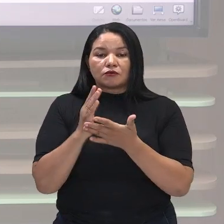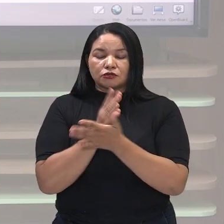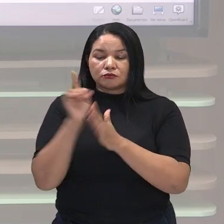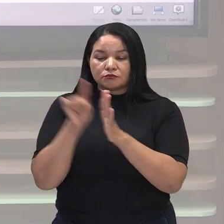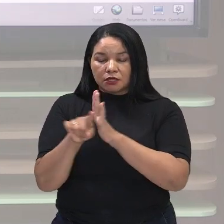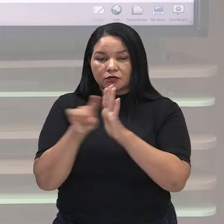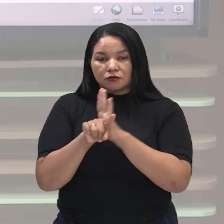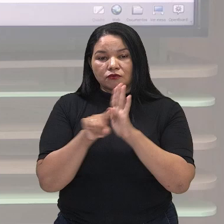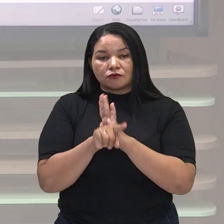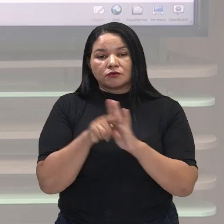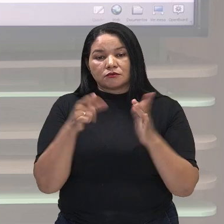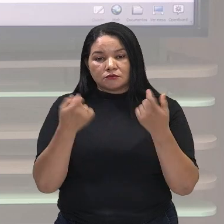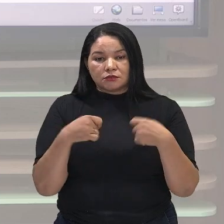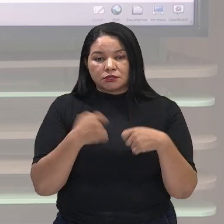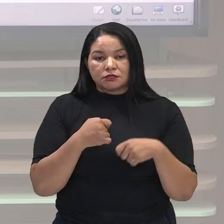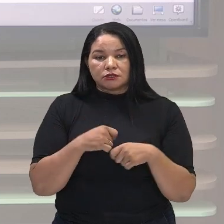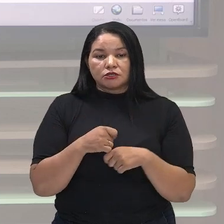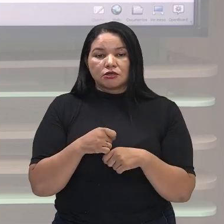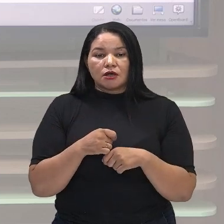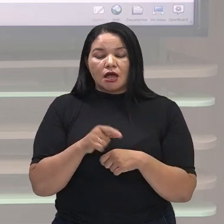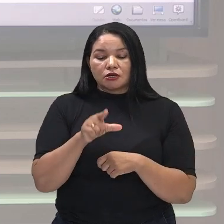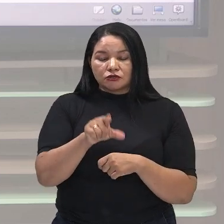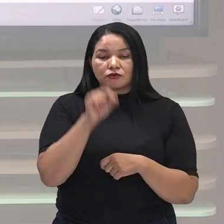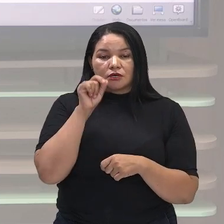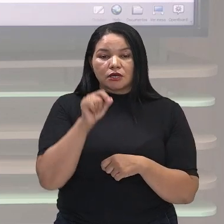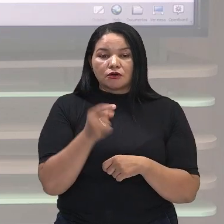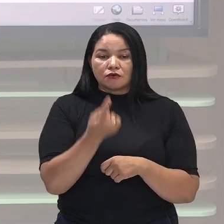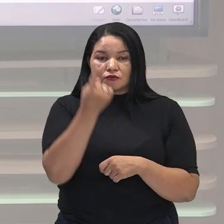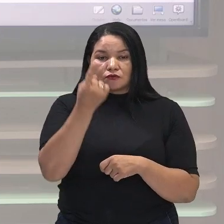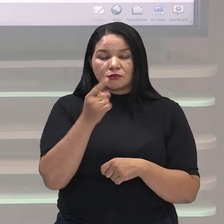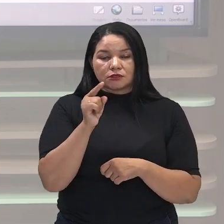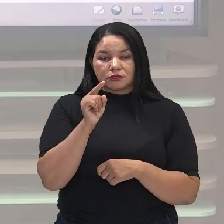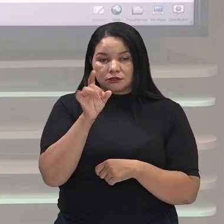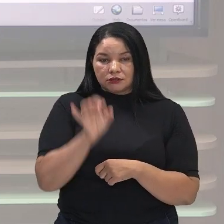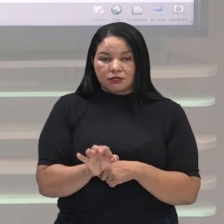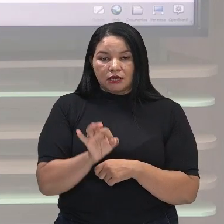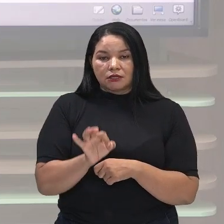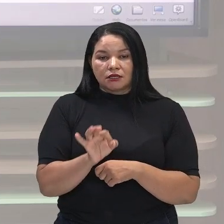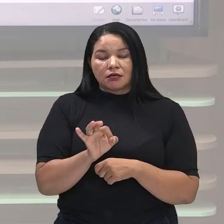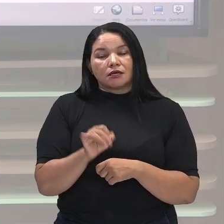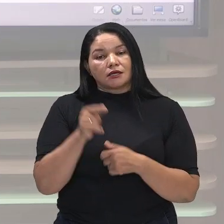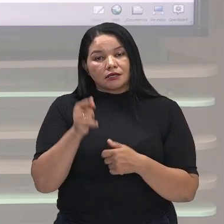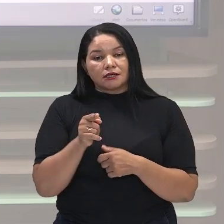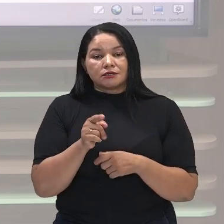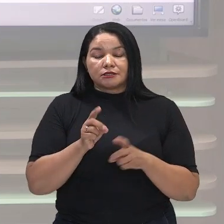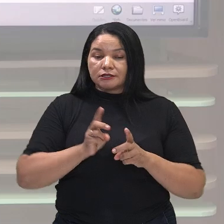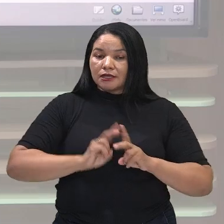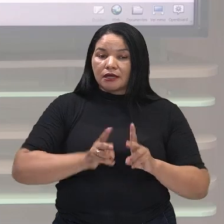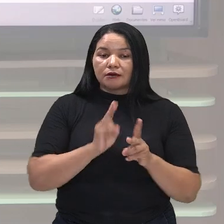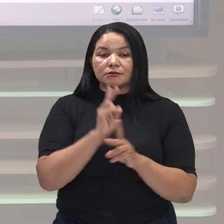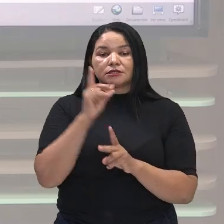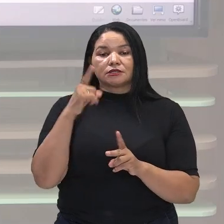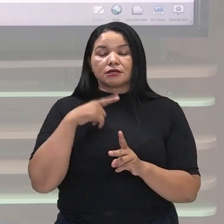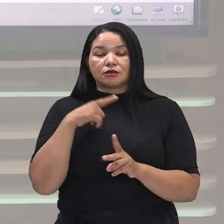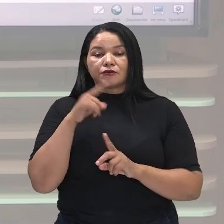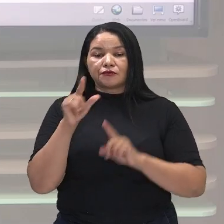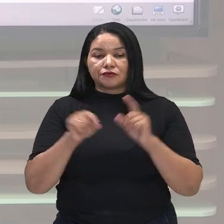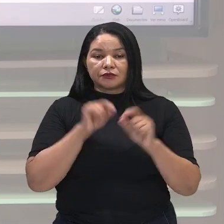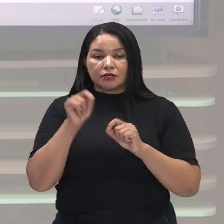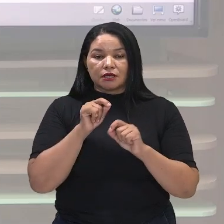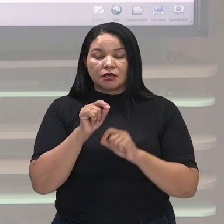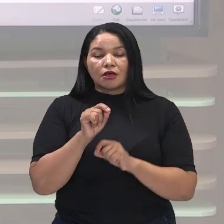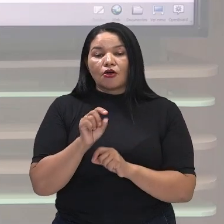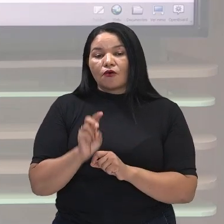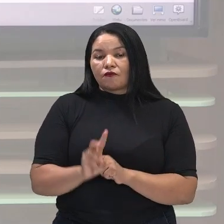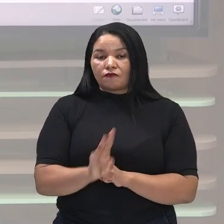tem que marcar uma das alternativas que é a correta. E, geralmente, nessas questões, o valor que